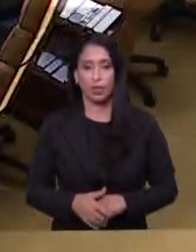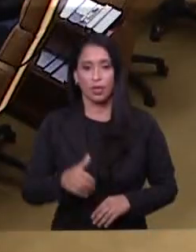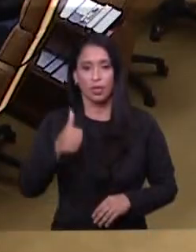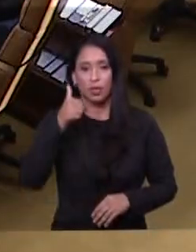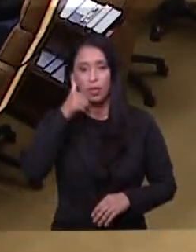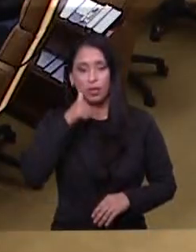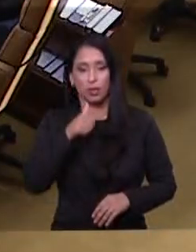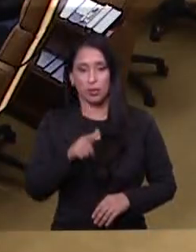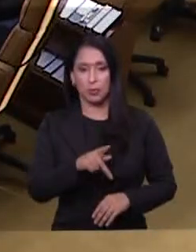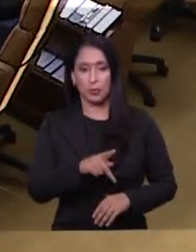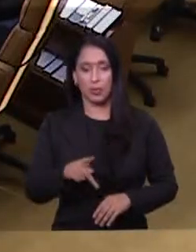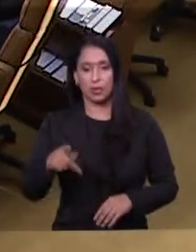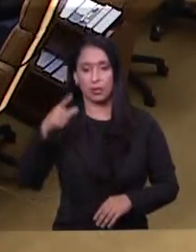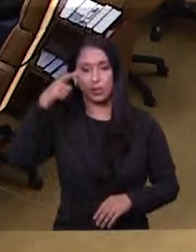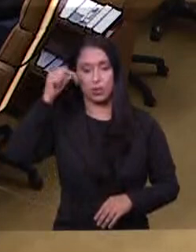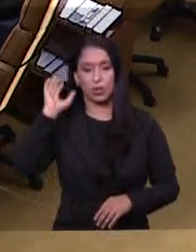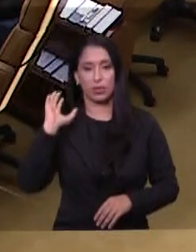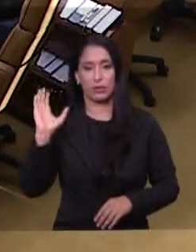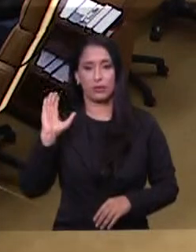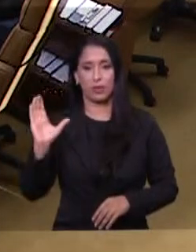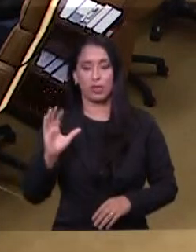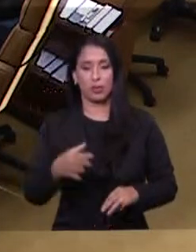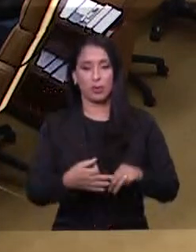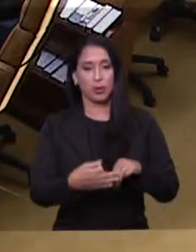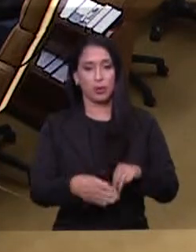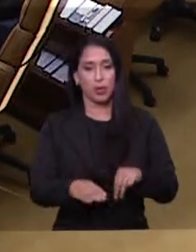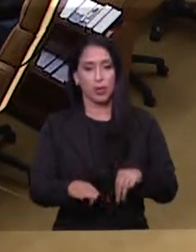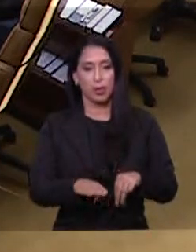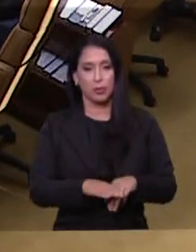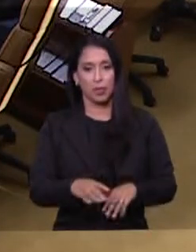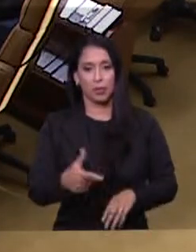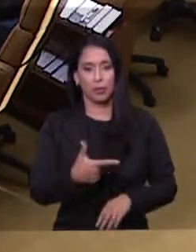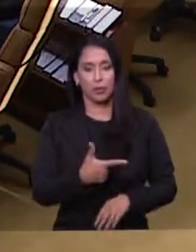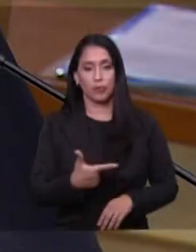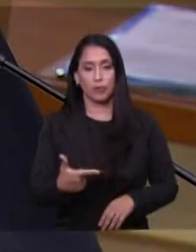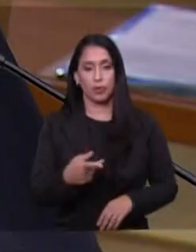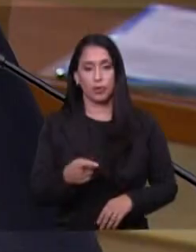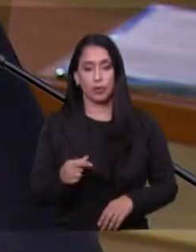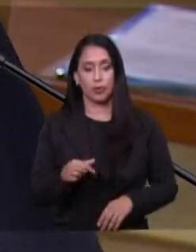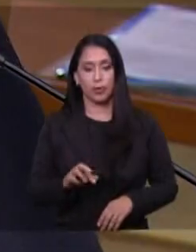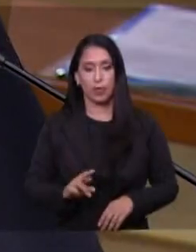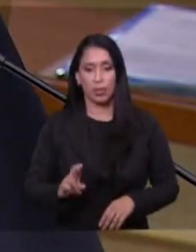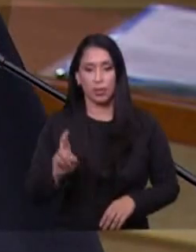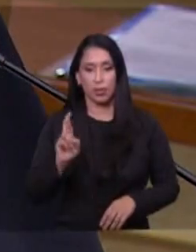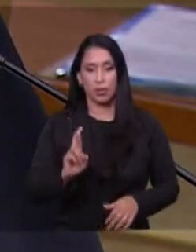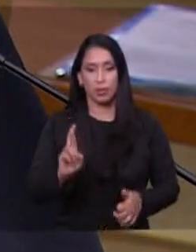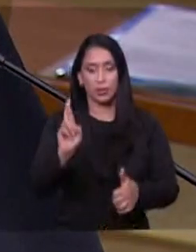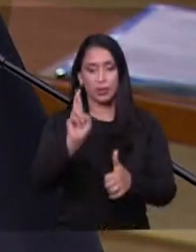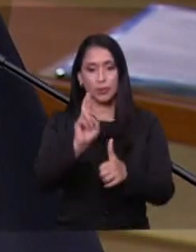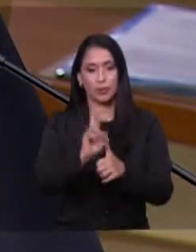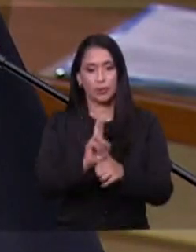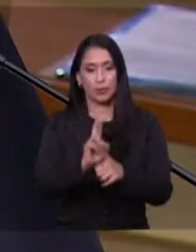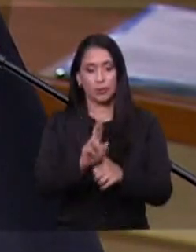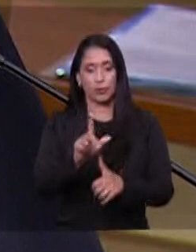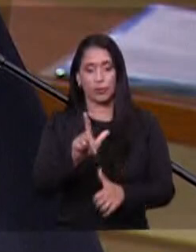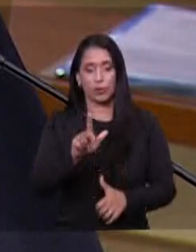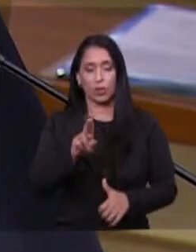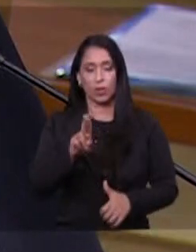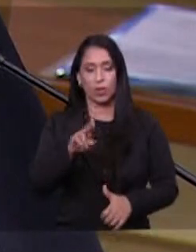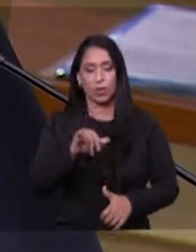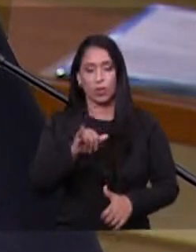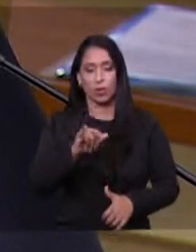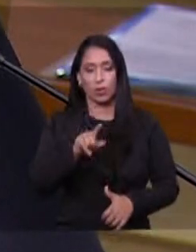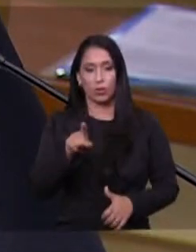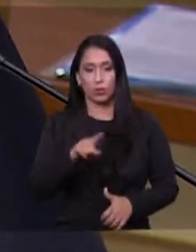senhores ministros... O ministro Nunes Marques senta-se à direita na bancada em formato da letra U invertida, ao lado do